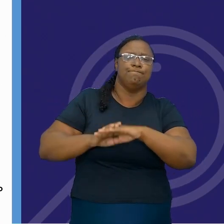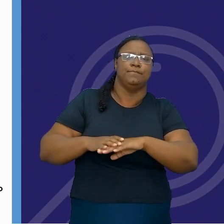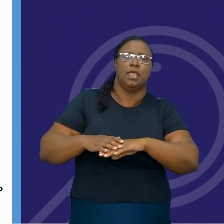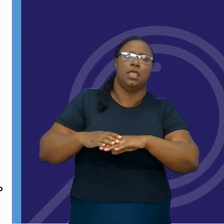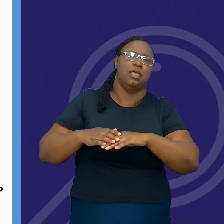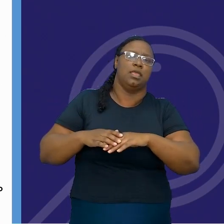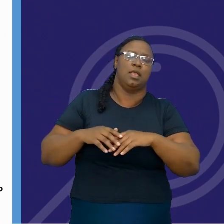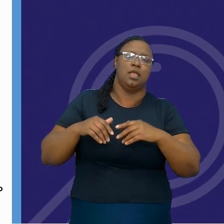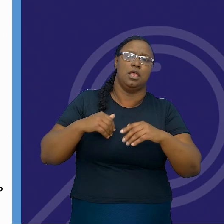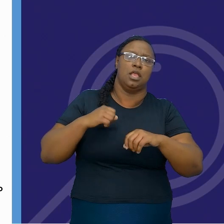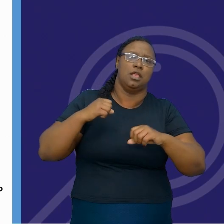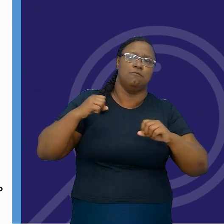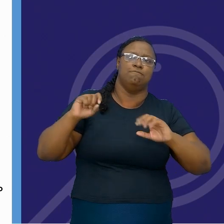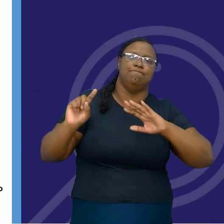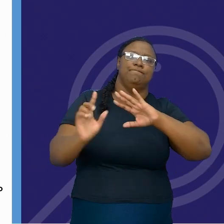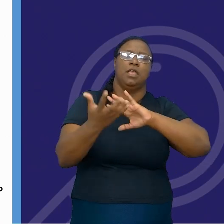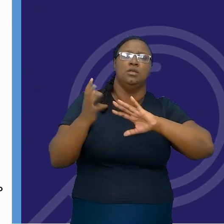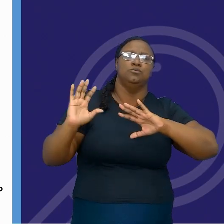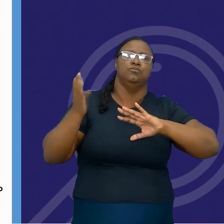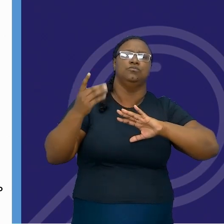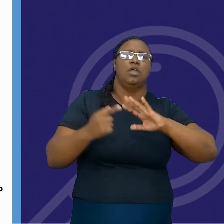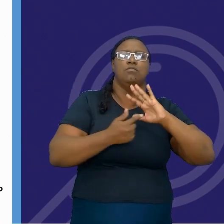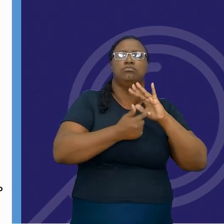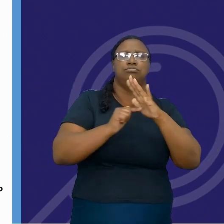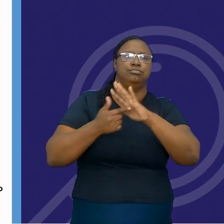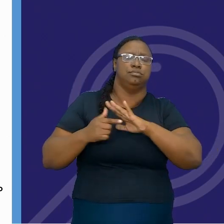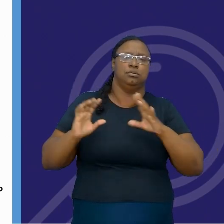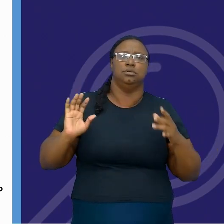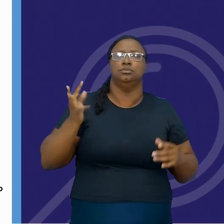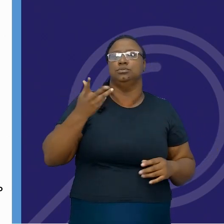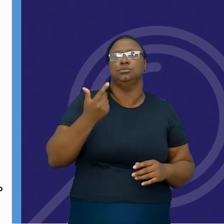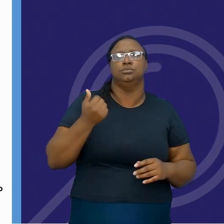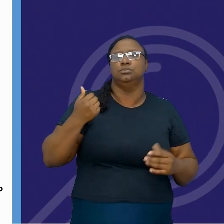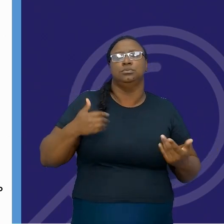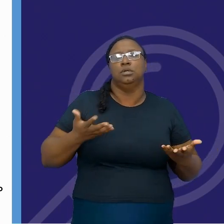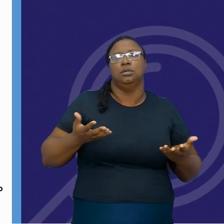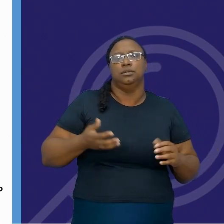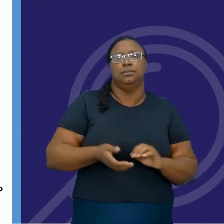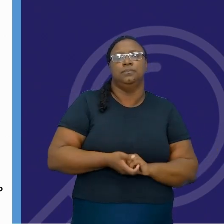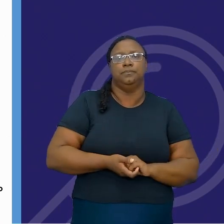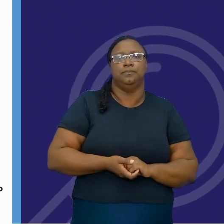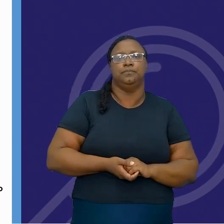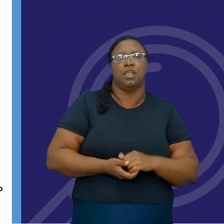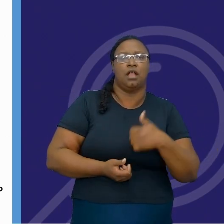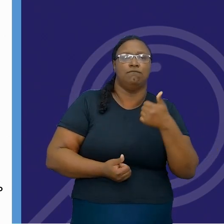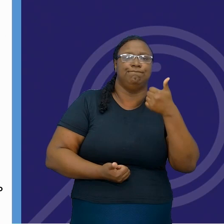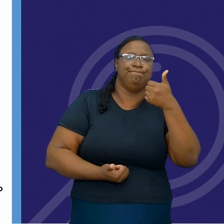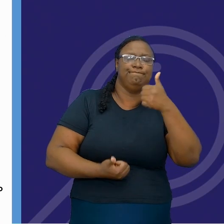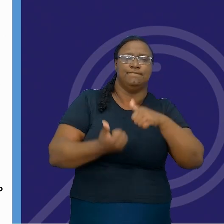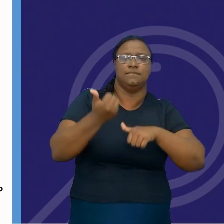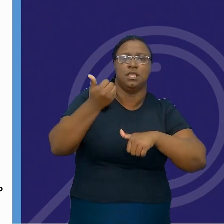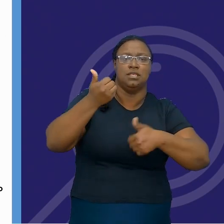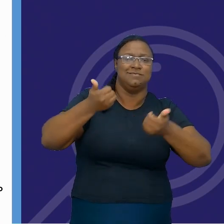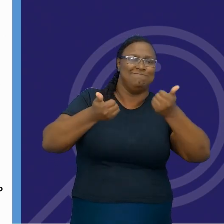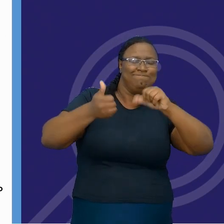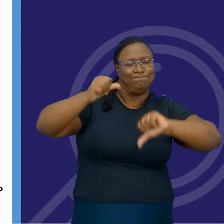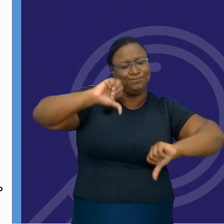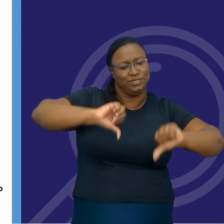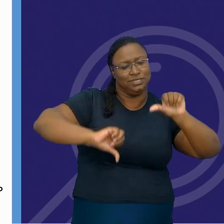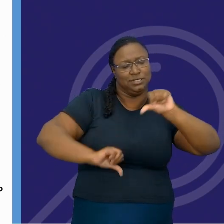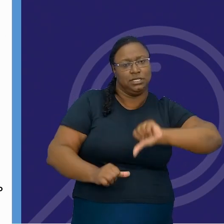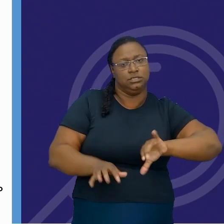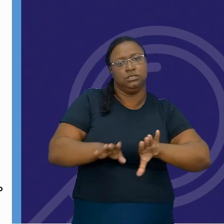as vantagens e desvantagens de uma ou outra, e aqui é possível, né, retomar